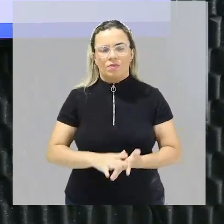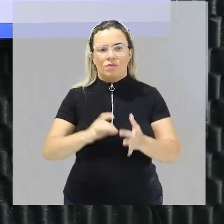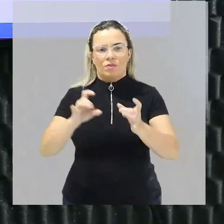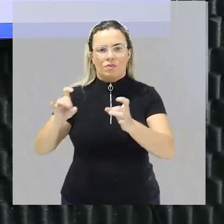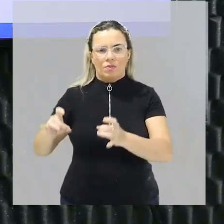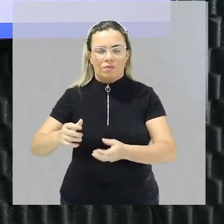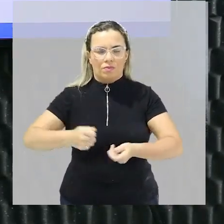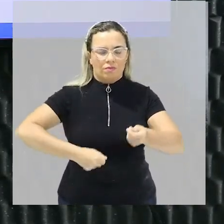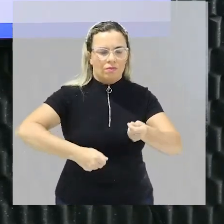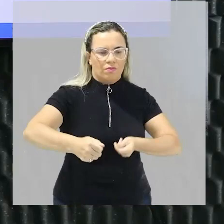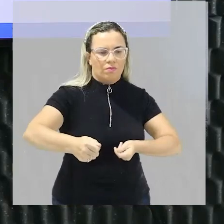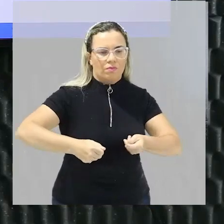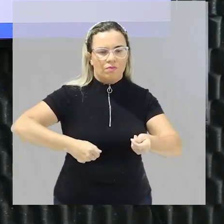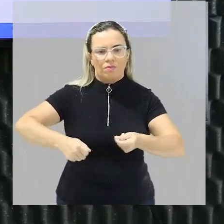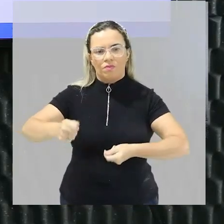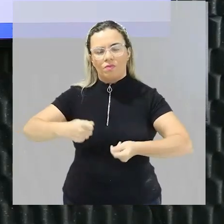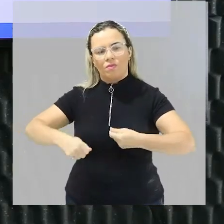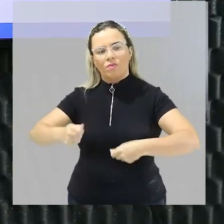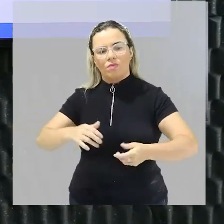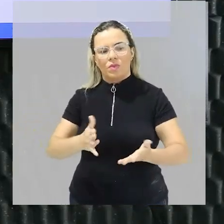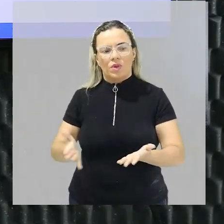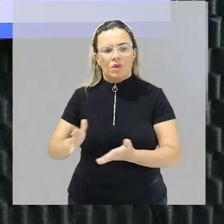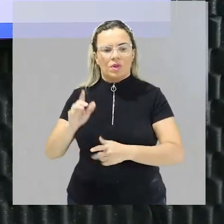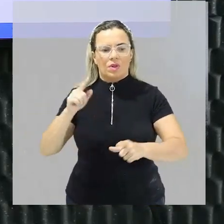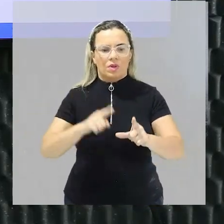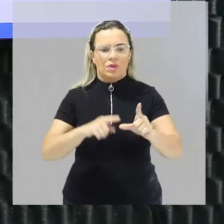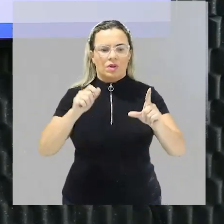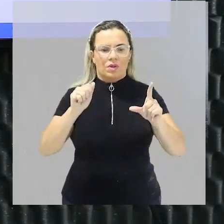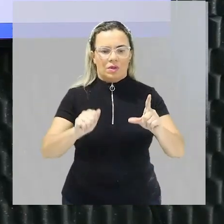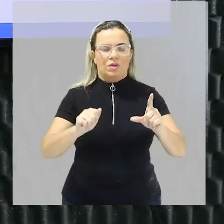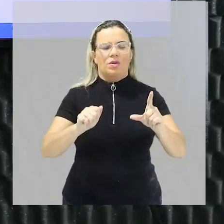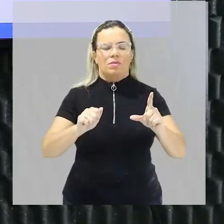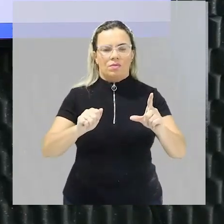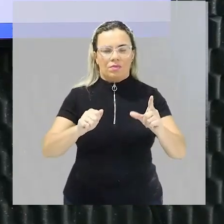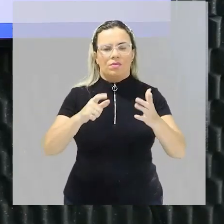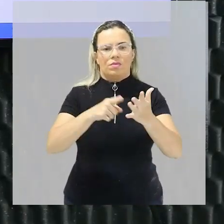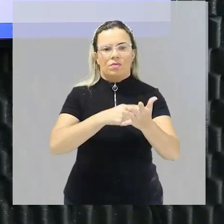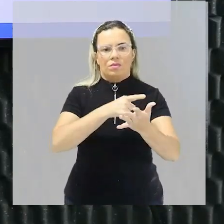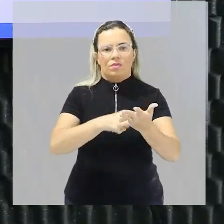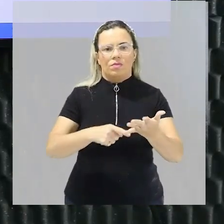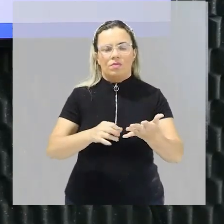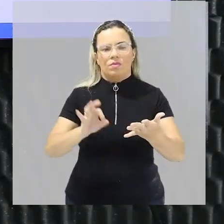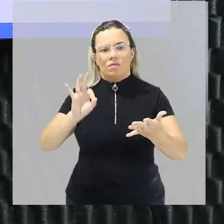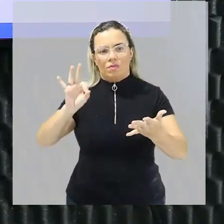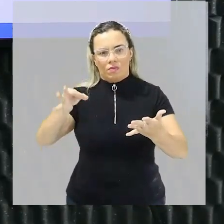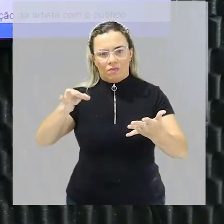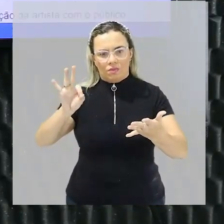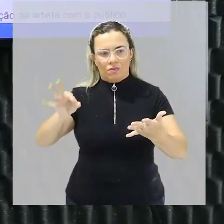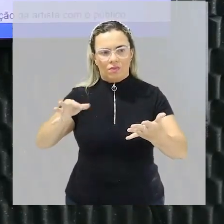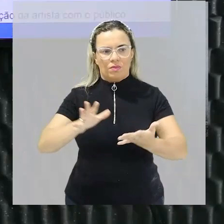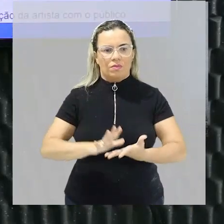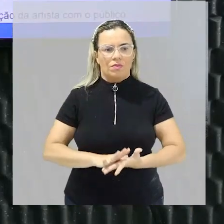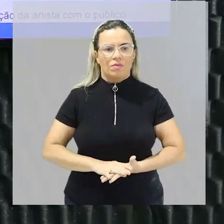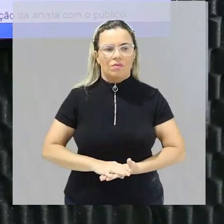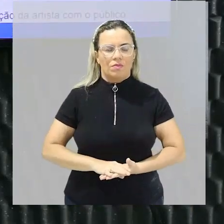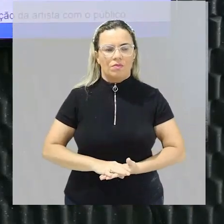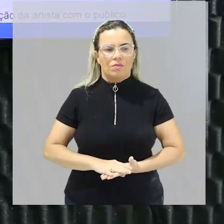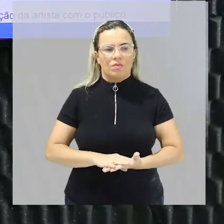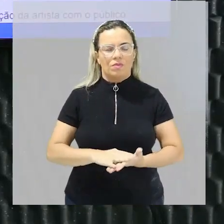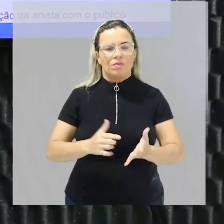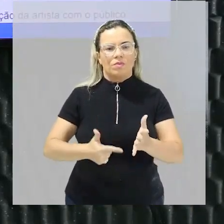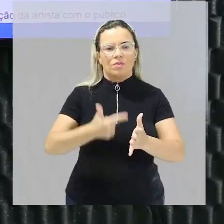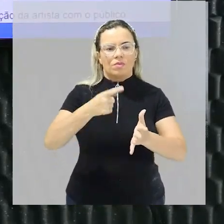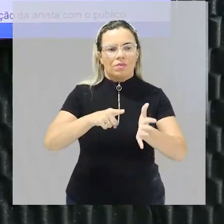mercadologicamente comercializada. Então, marque aí a letra A para a gente como solução, como resposta. Nessa